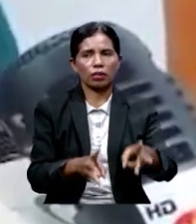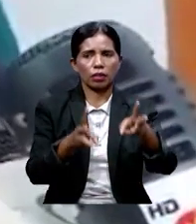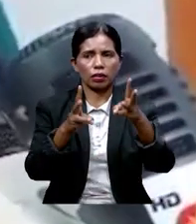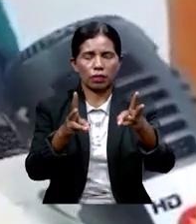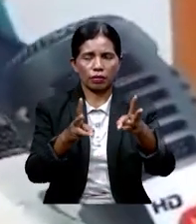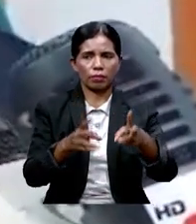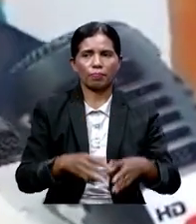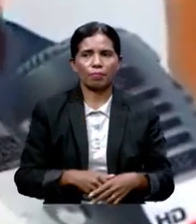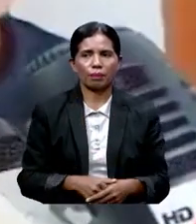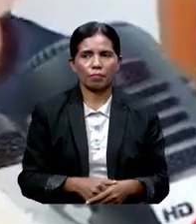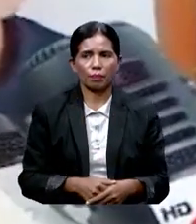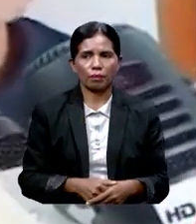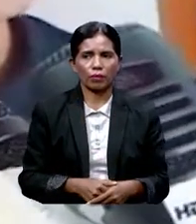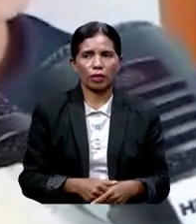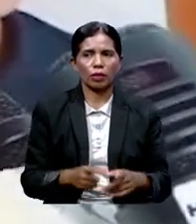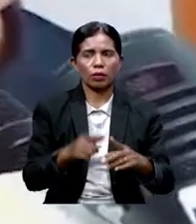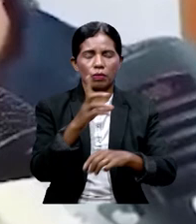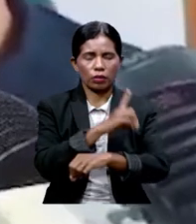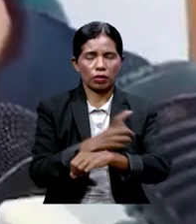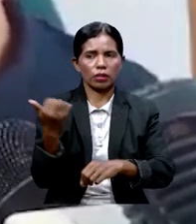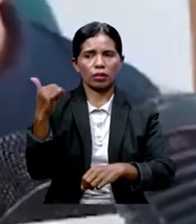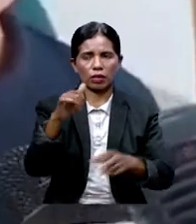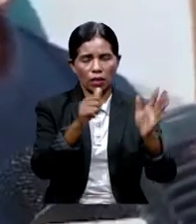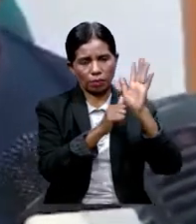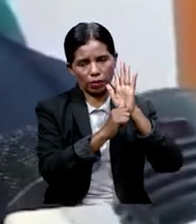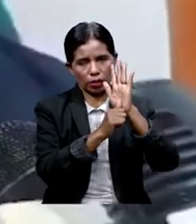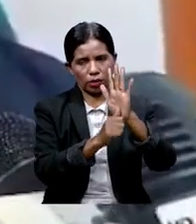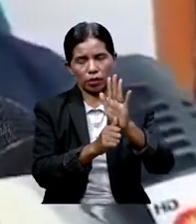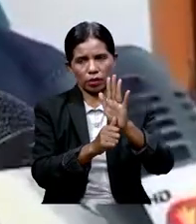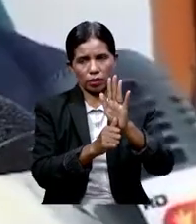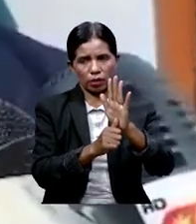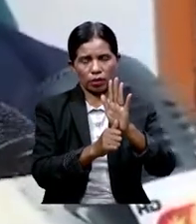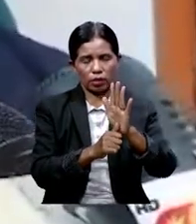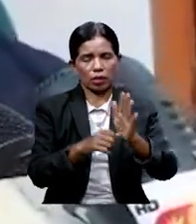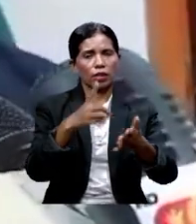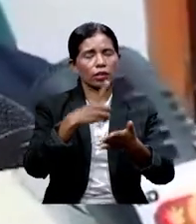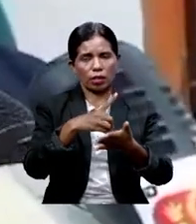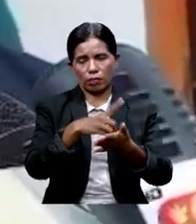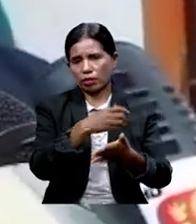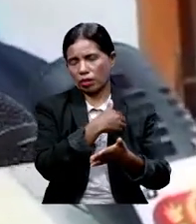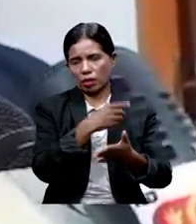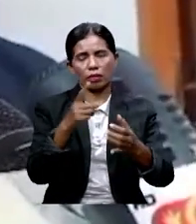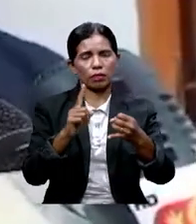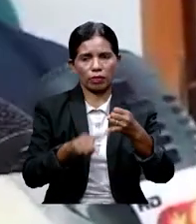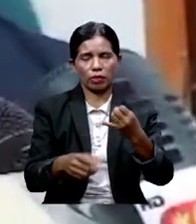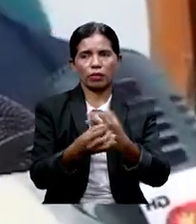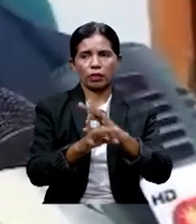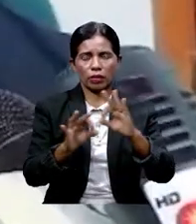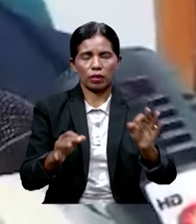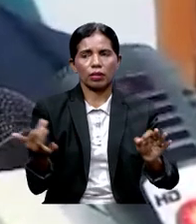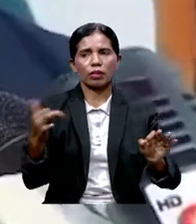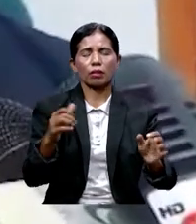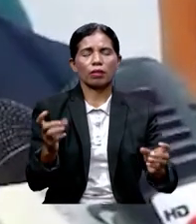urban ini. Agora, ia oin sira mai hala apresentasaun ne ia draft final, sira batama final. Agora draft final ne sira mai